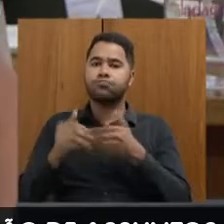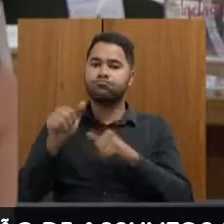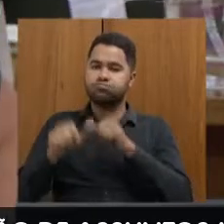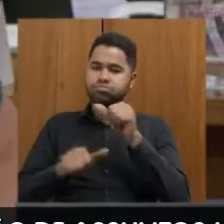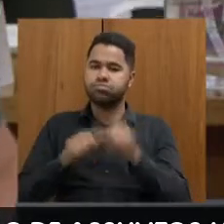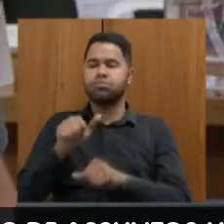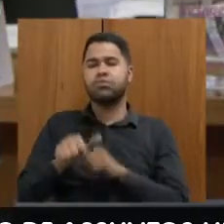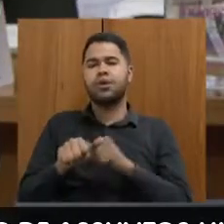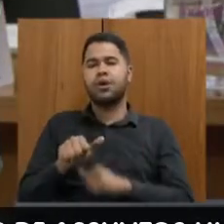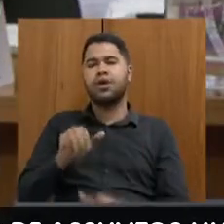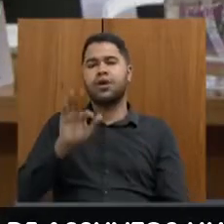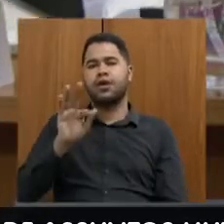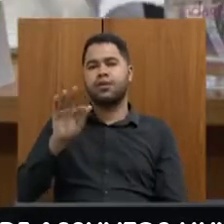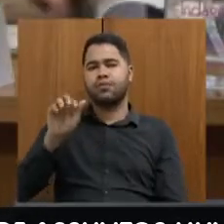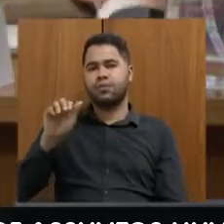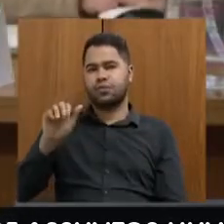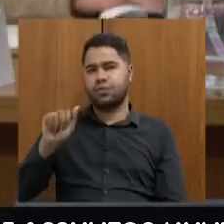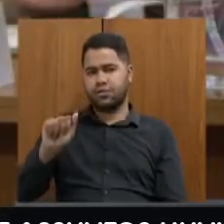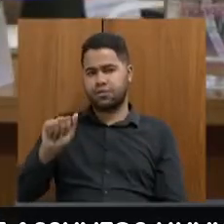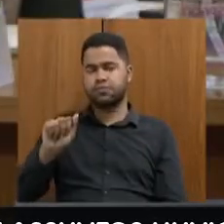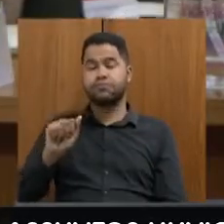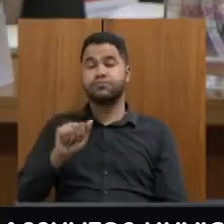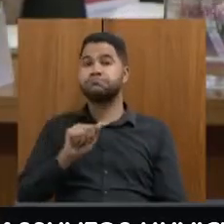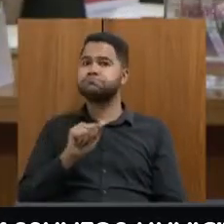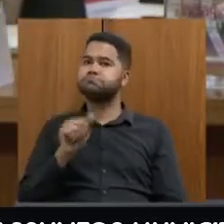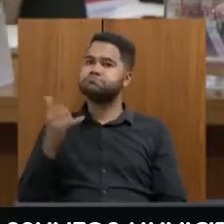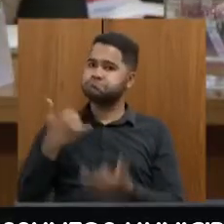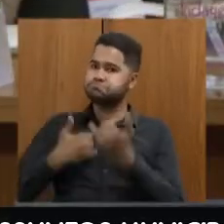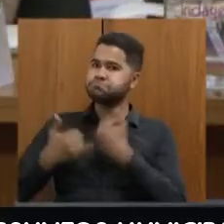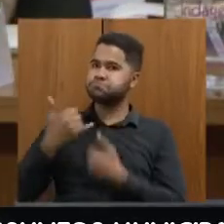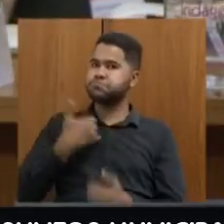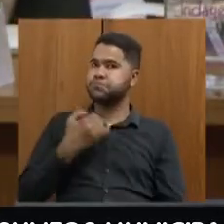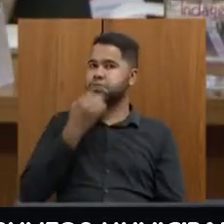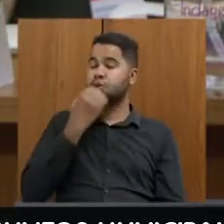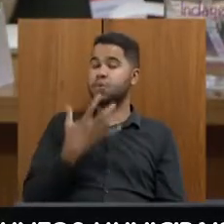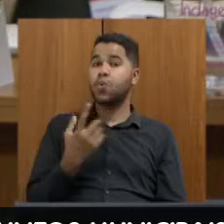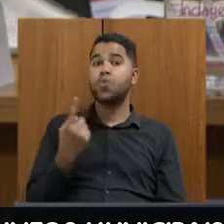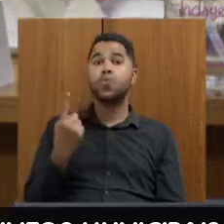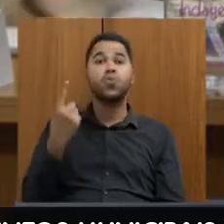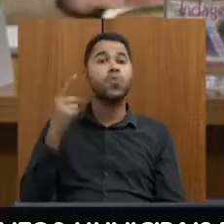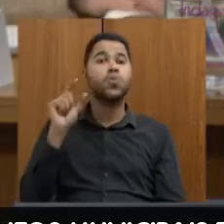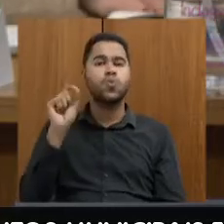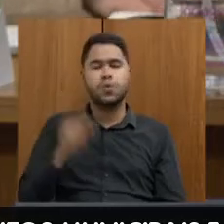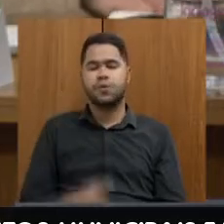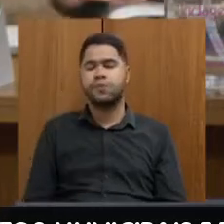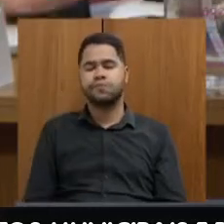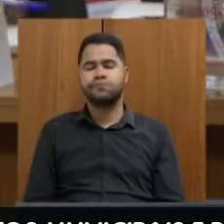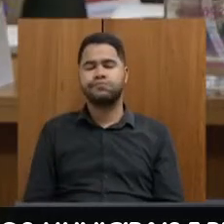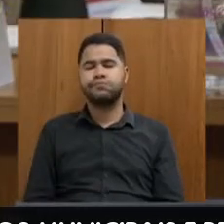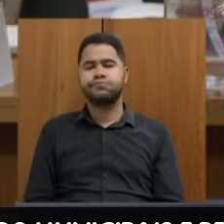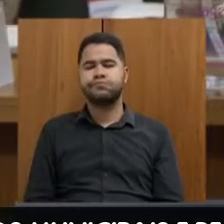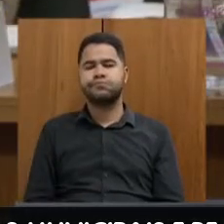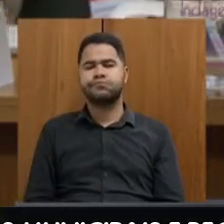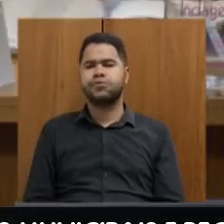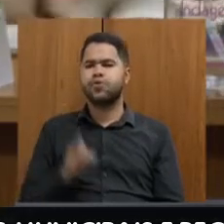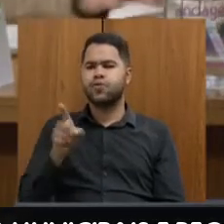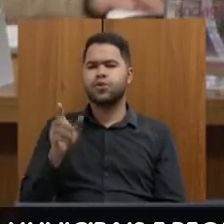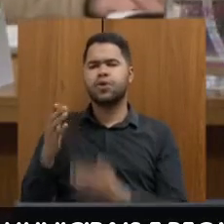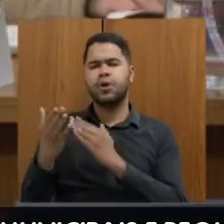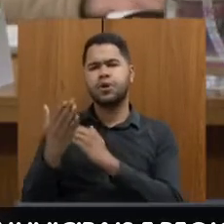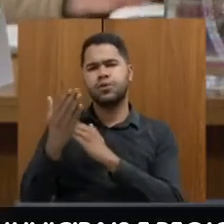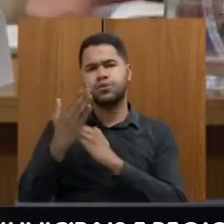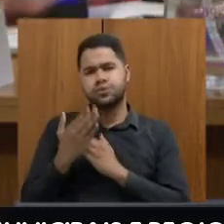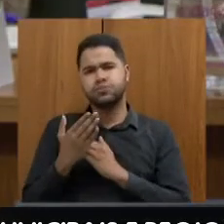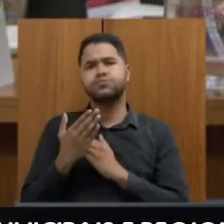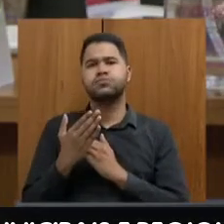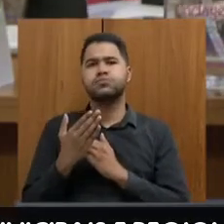né e nos trouxe algumas boas notícias uma os eu tinha nos ajudado a